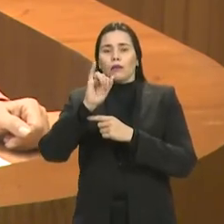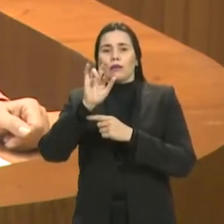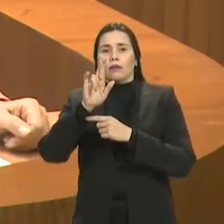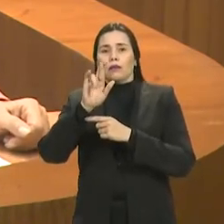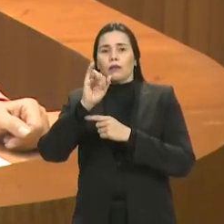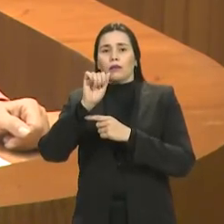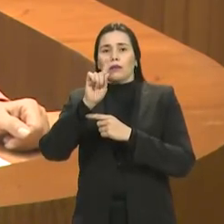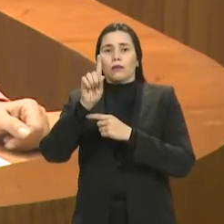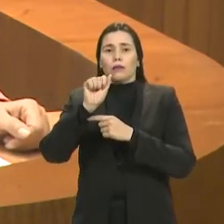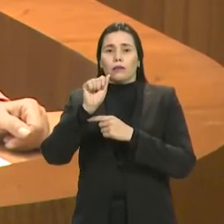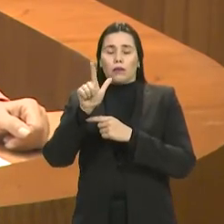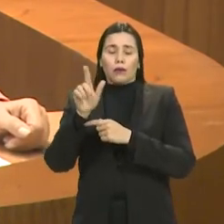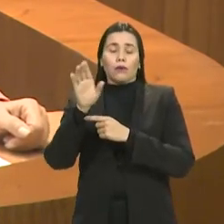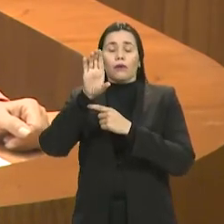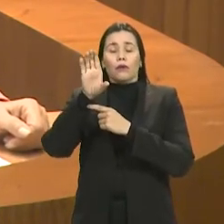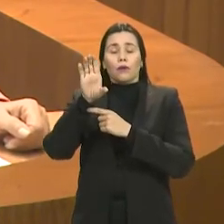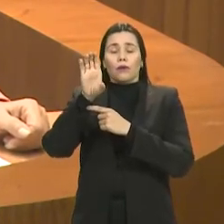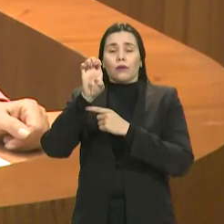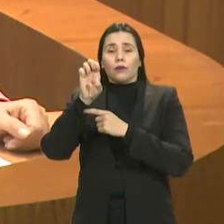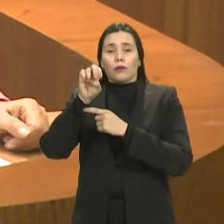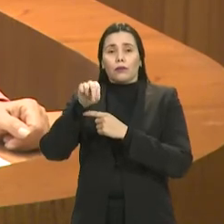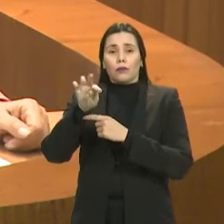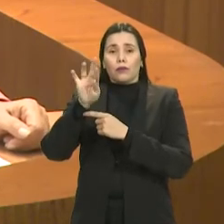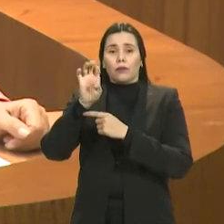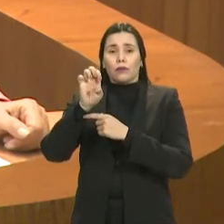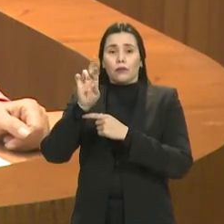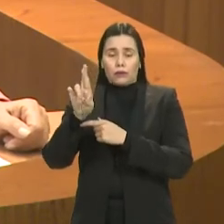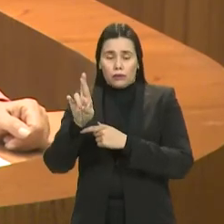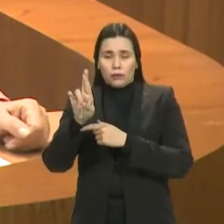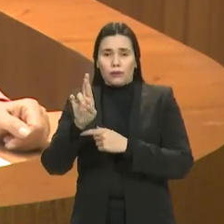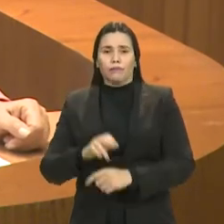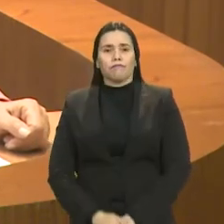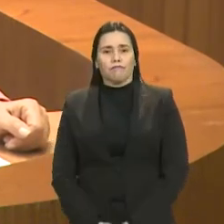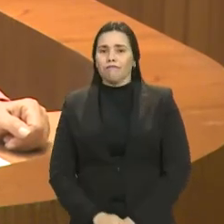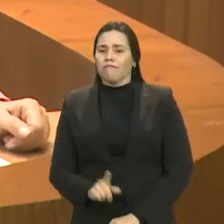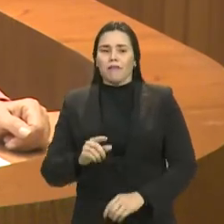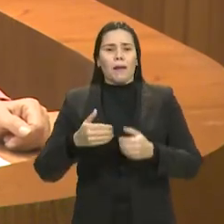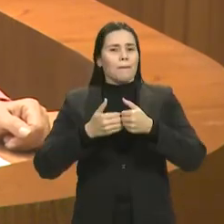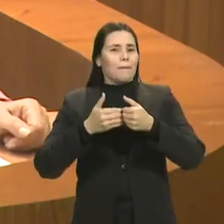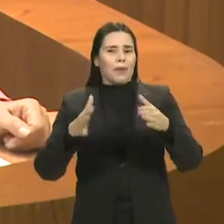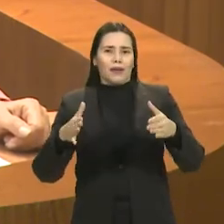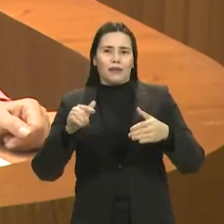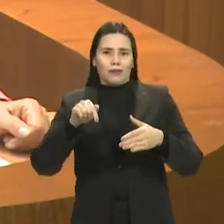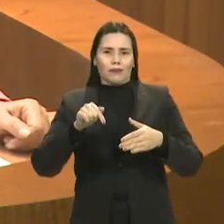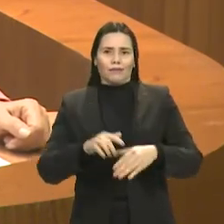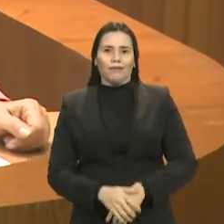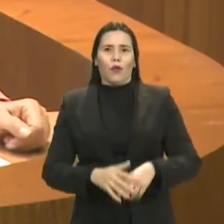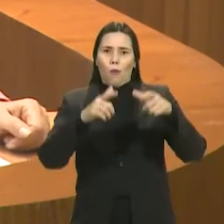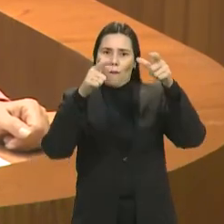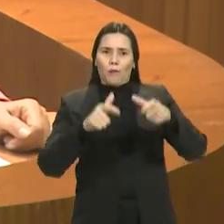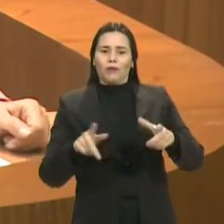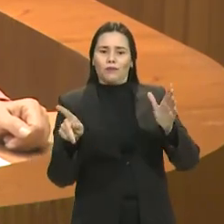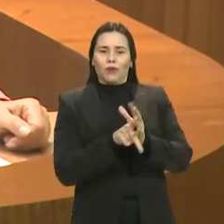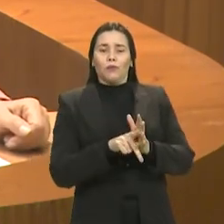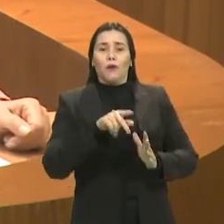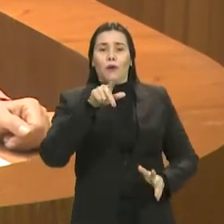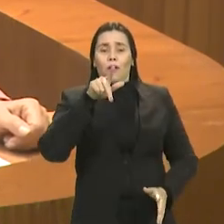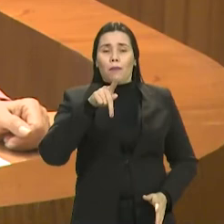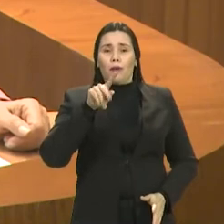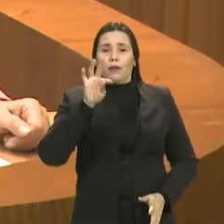aos nossos amigos maranhense de direita conservador que queiram é